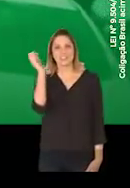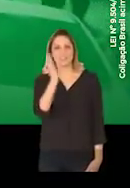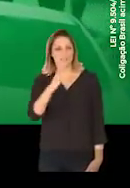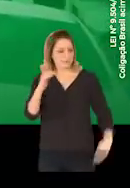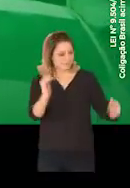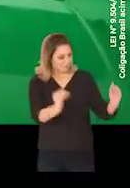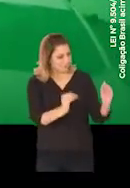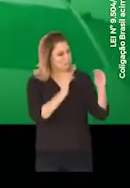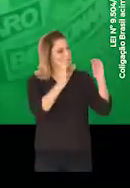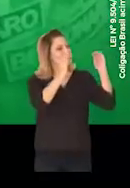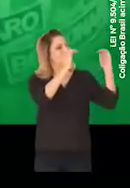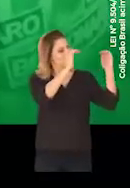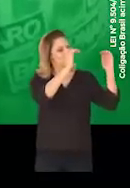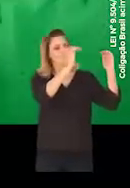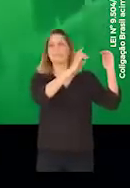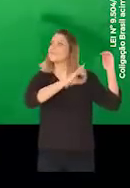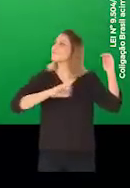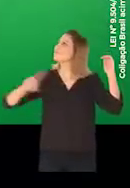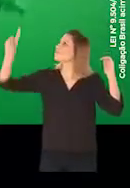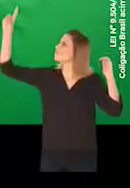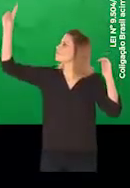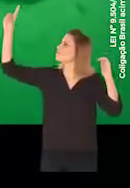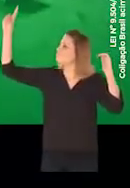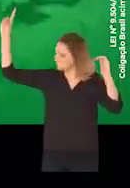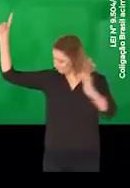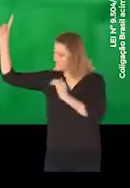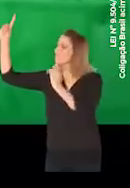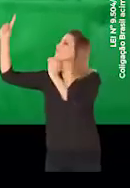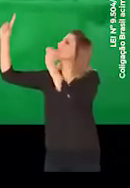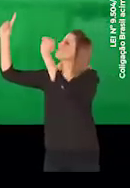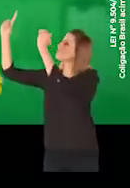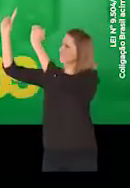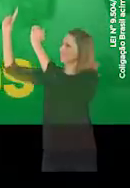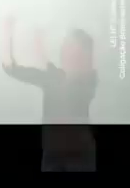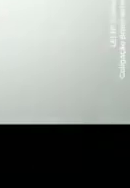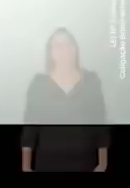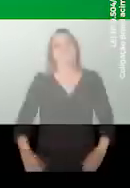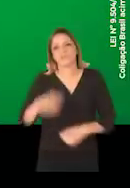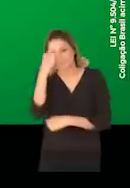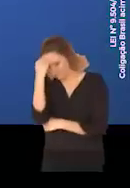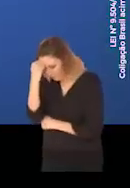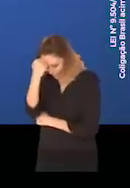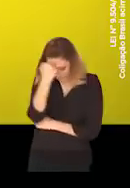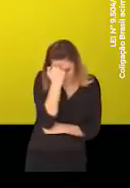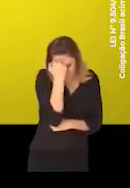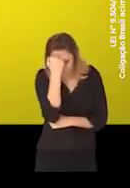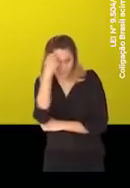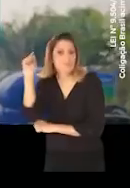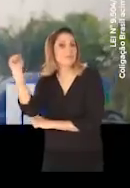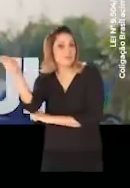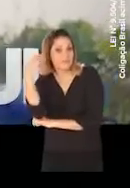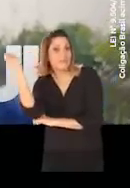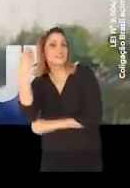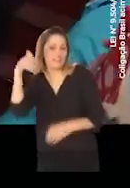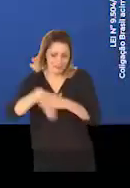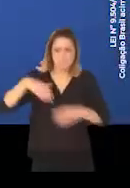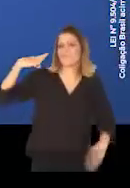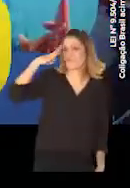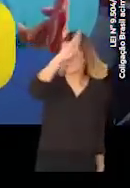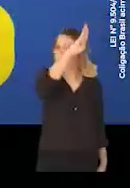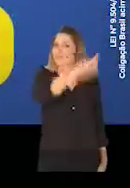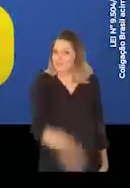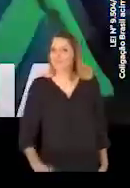Brasil acima de tudo e Deus acima de todos. O gaúcho